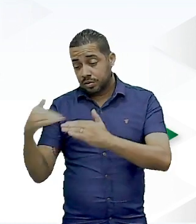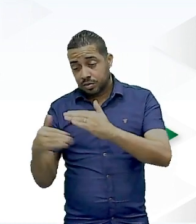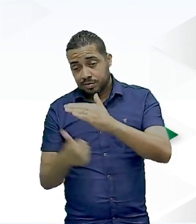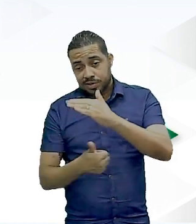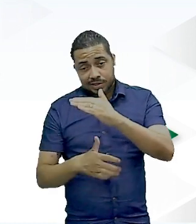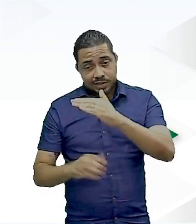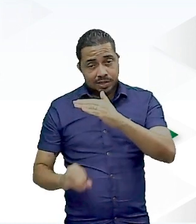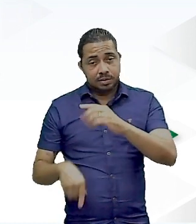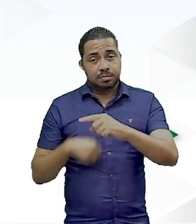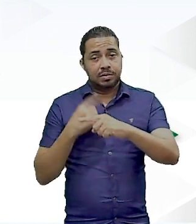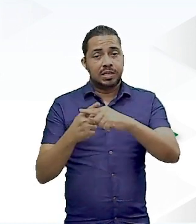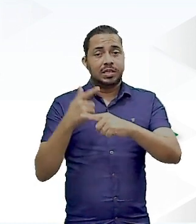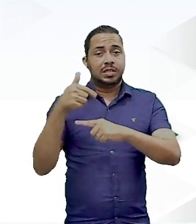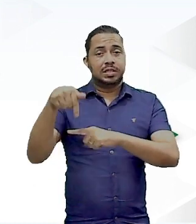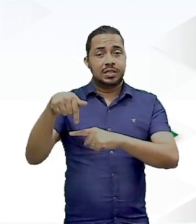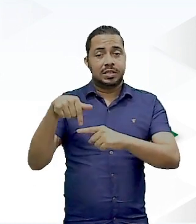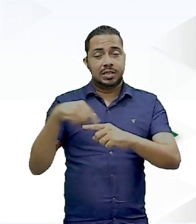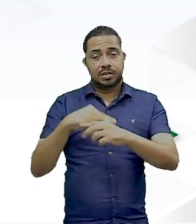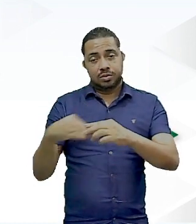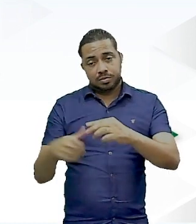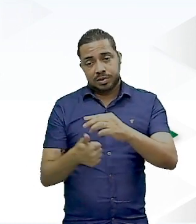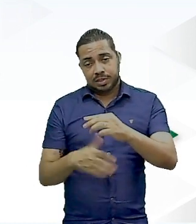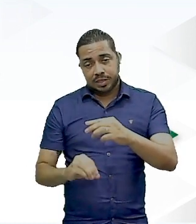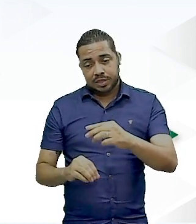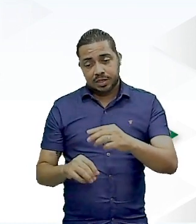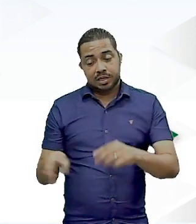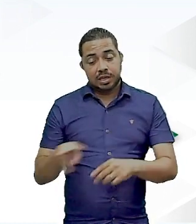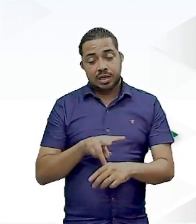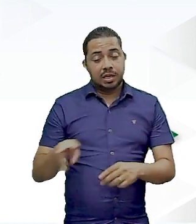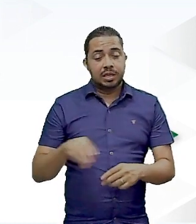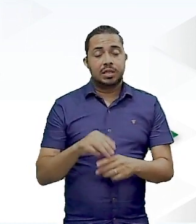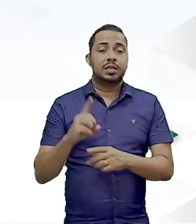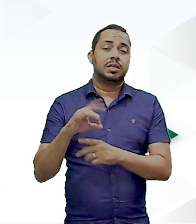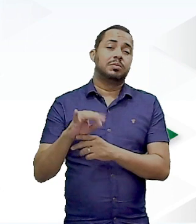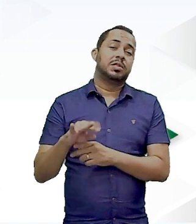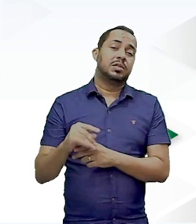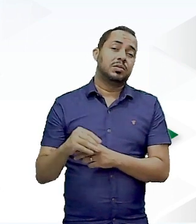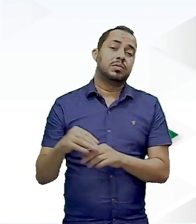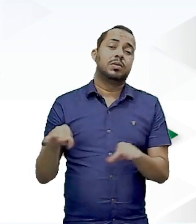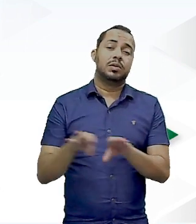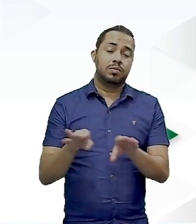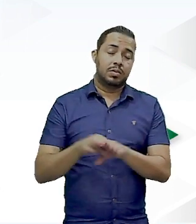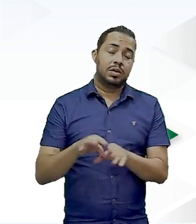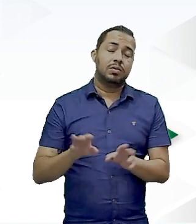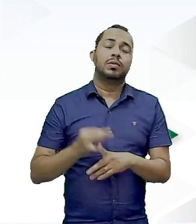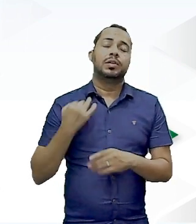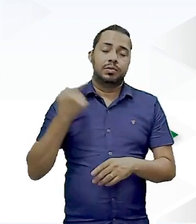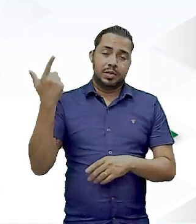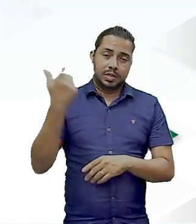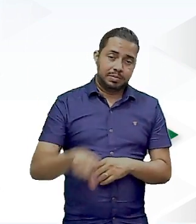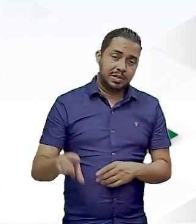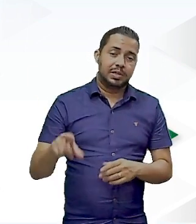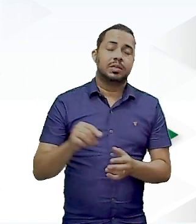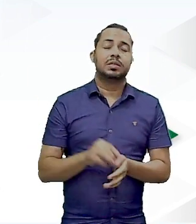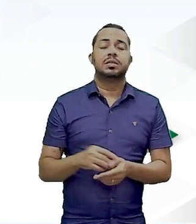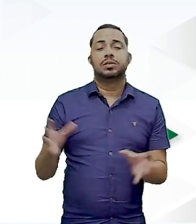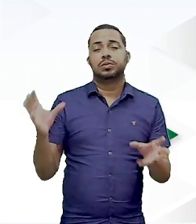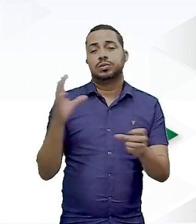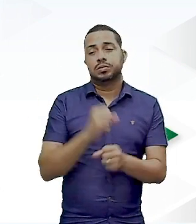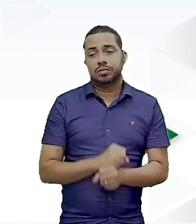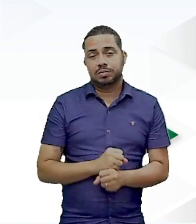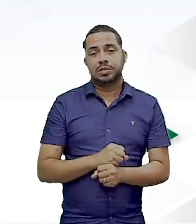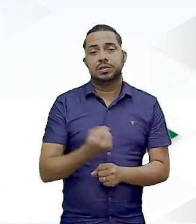mais 7 sobre 10. Denominadores iguais ou todo igual, eu vou repetir o todo e somar